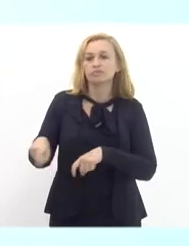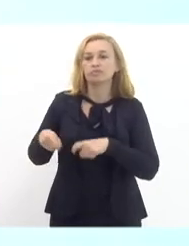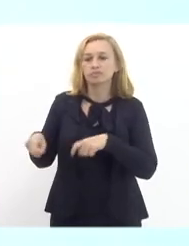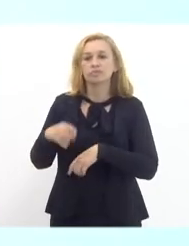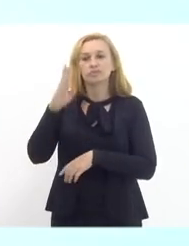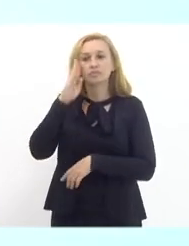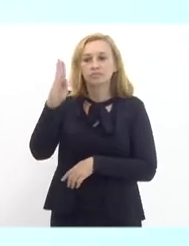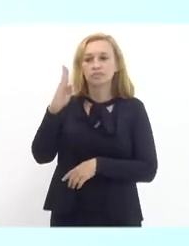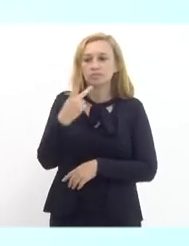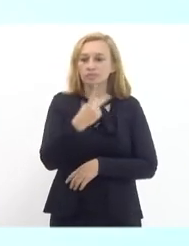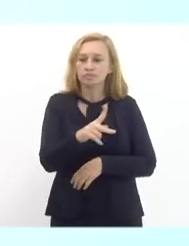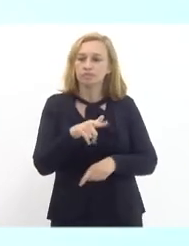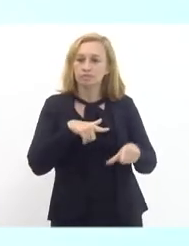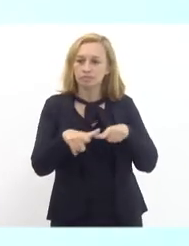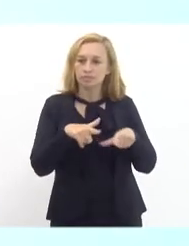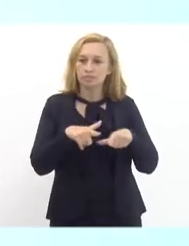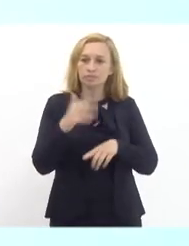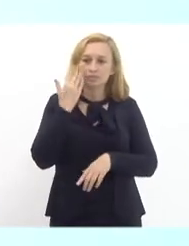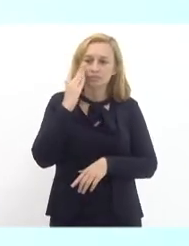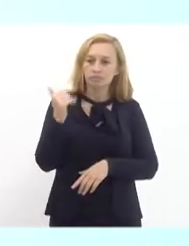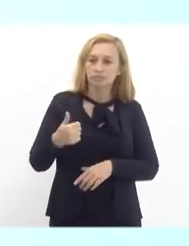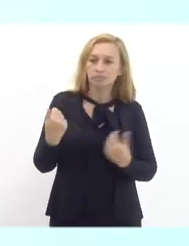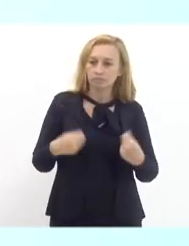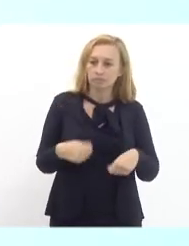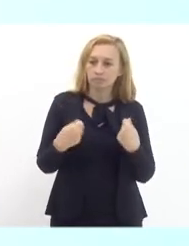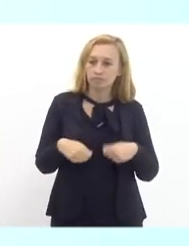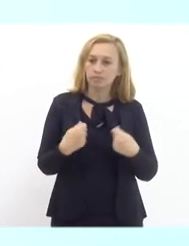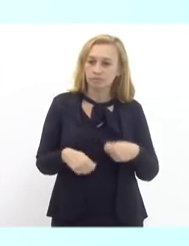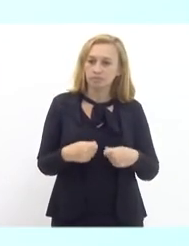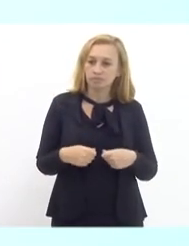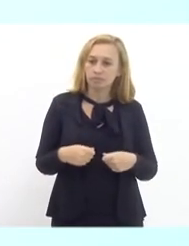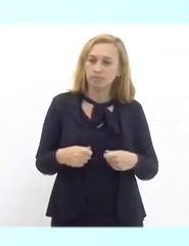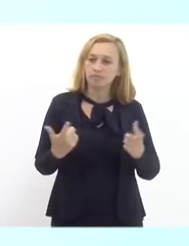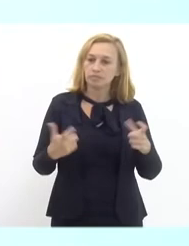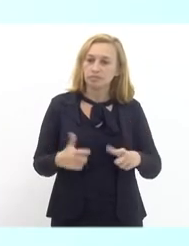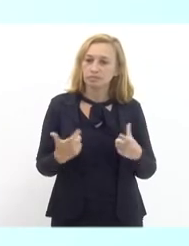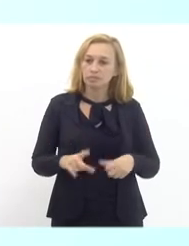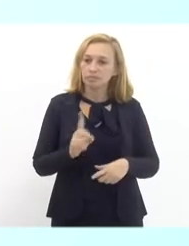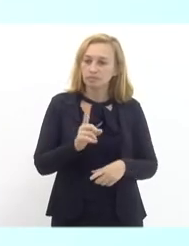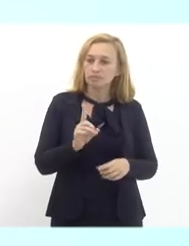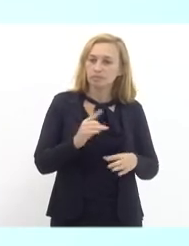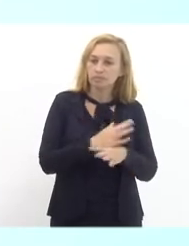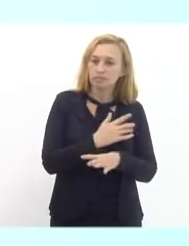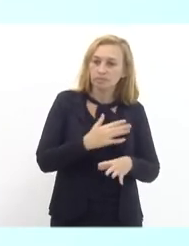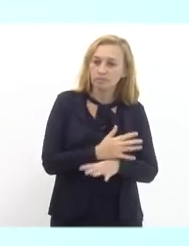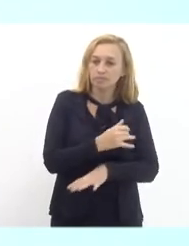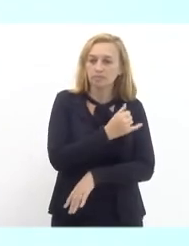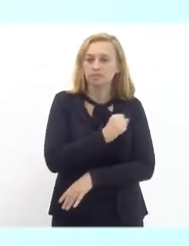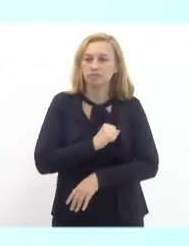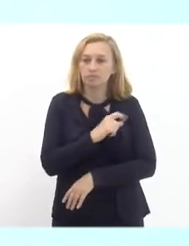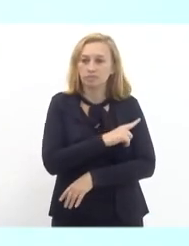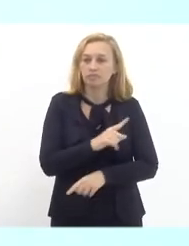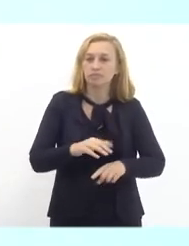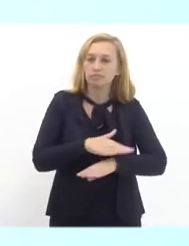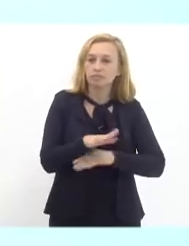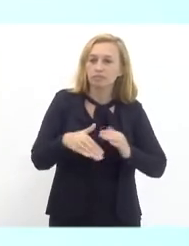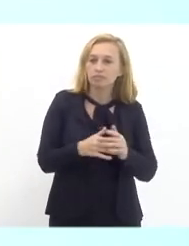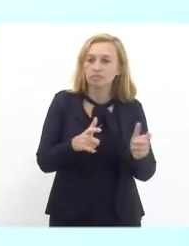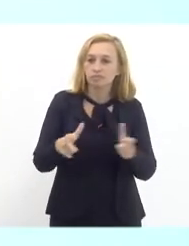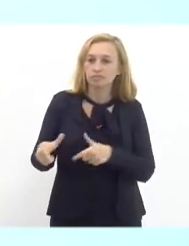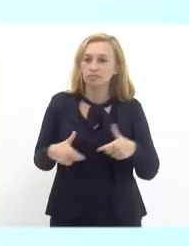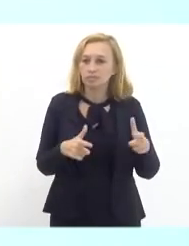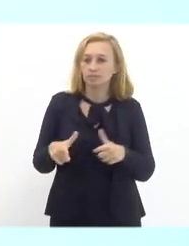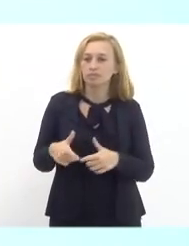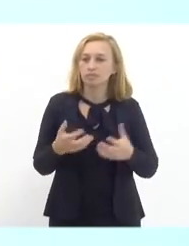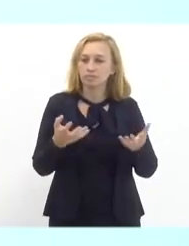prioritário no seu mandato, entendendo a relevância daquele espaço, não só para a cidade de São Gonçalo, mas também para toda a região. E queria